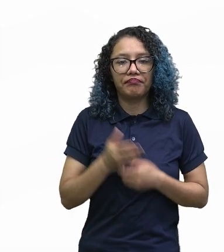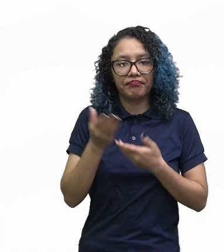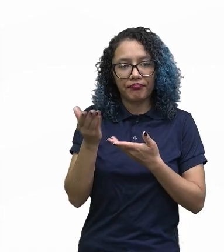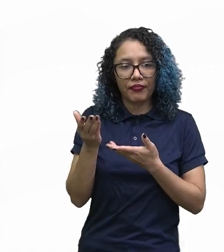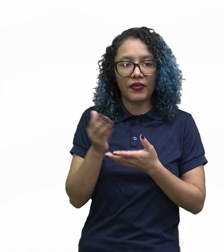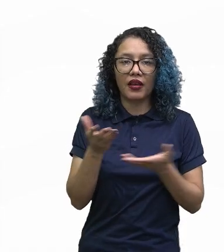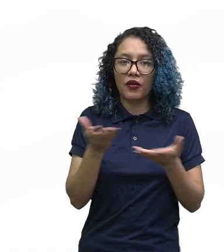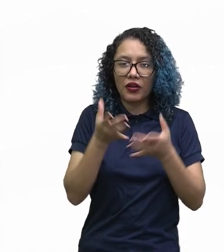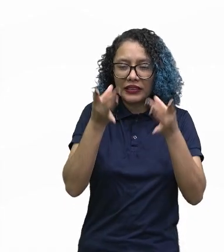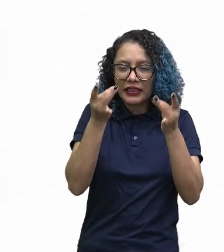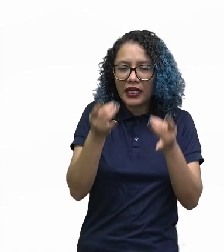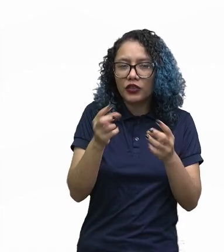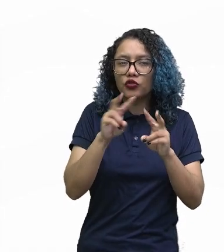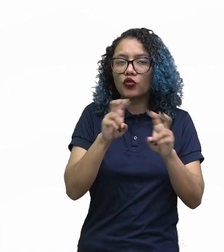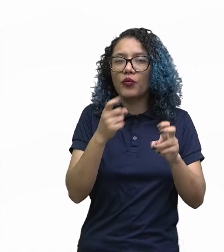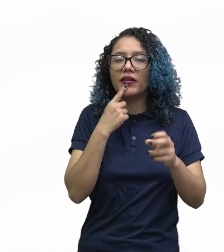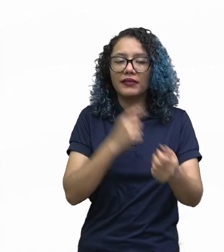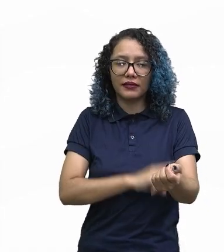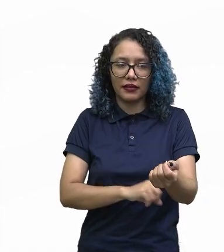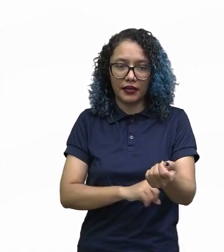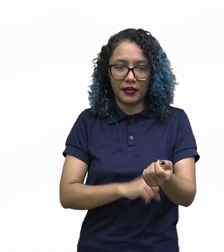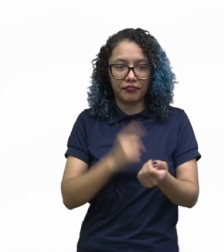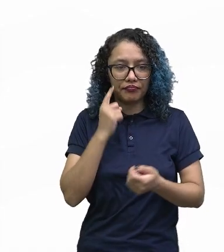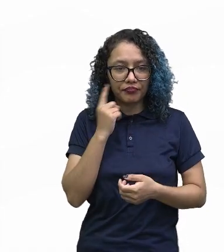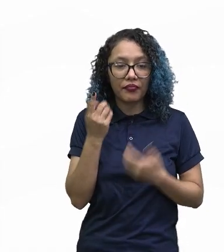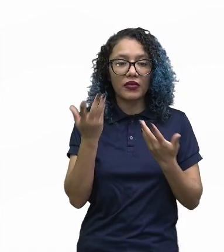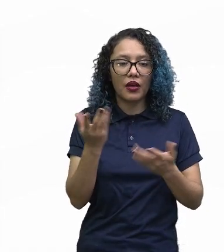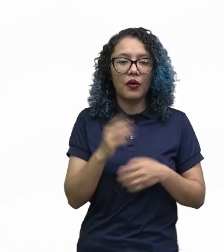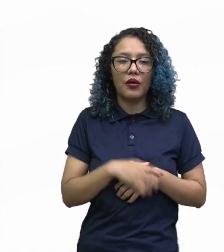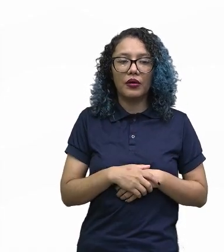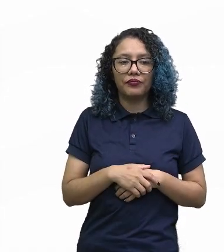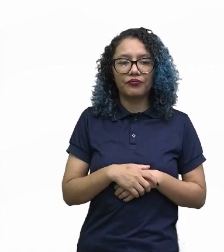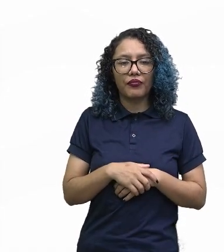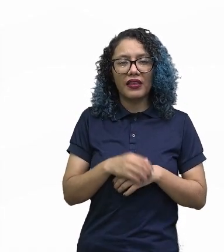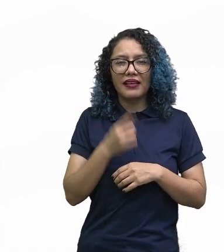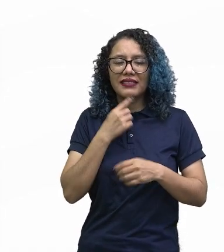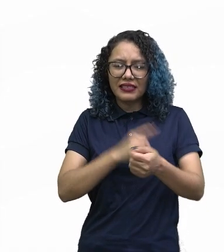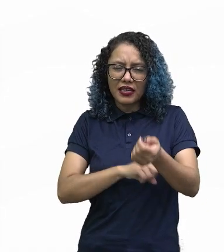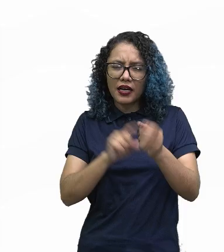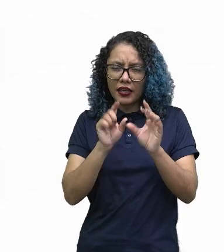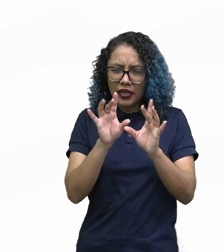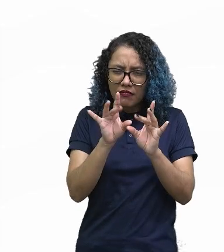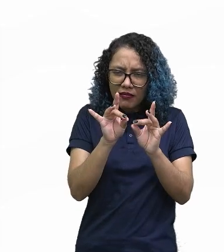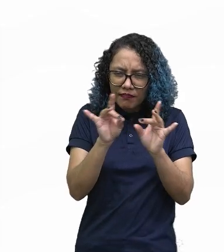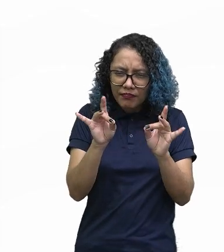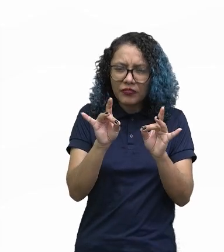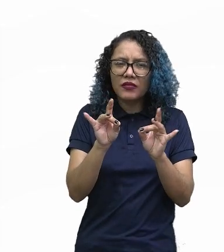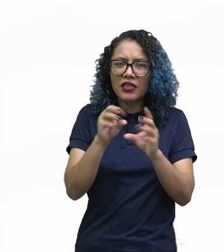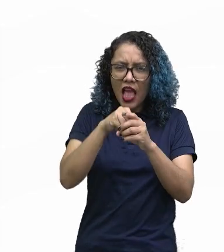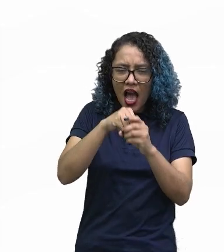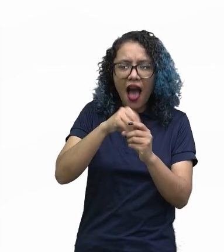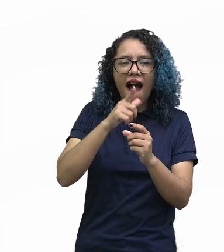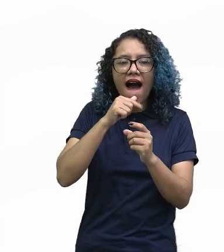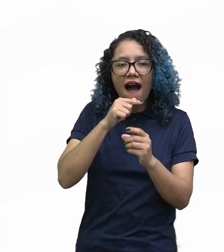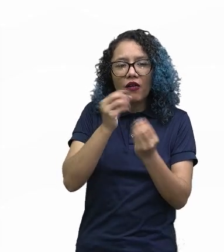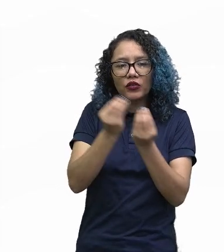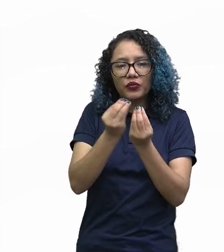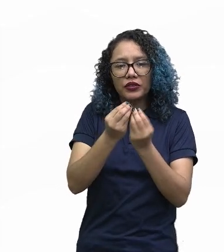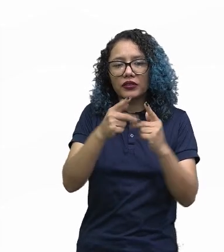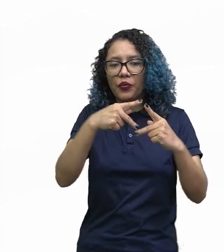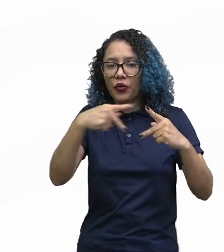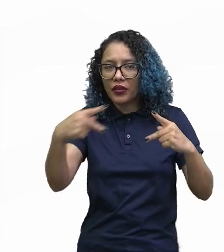com mais detalhes sobre o sangue. Então, olha aí. O sangue, ele é um fluido constituído por água, substâncias